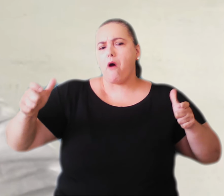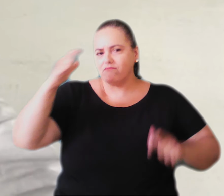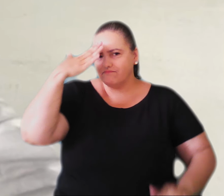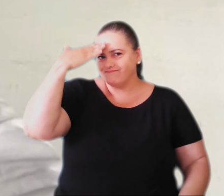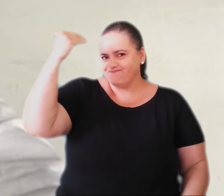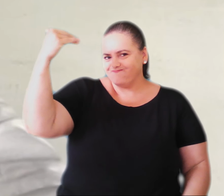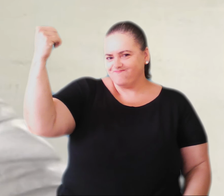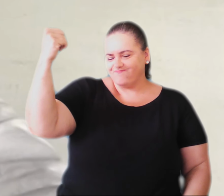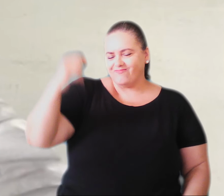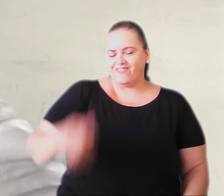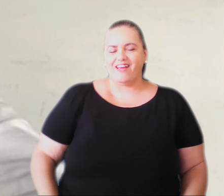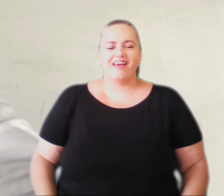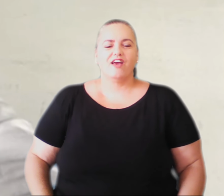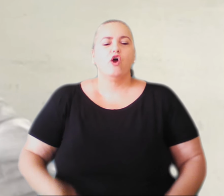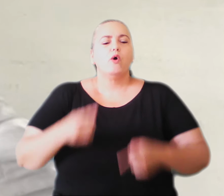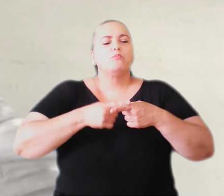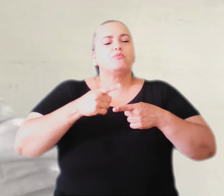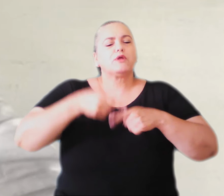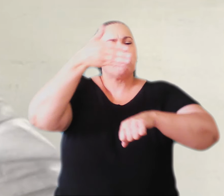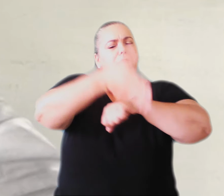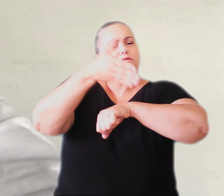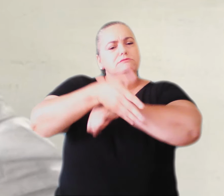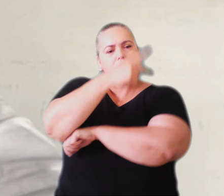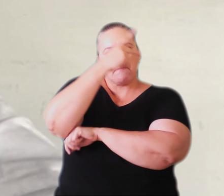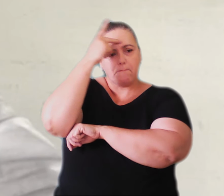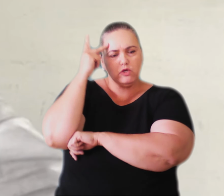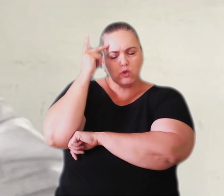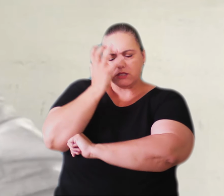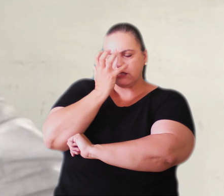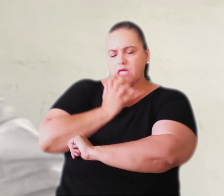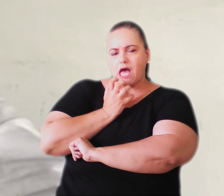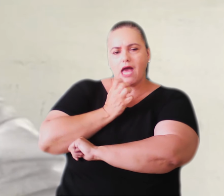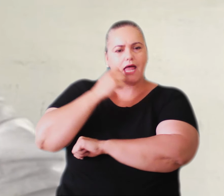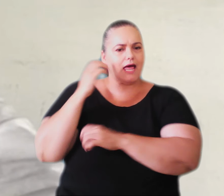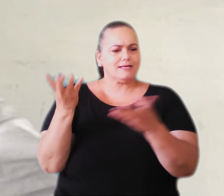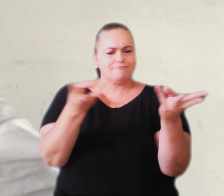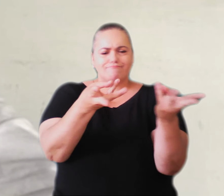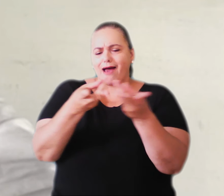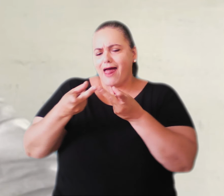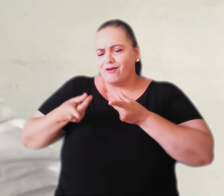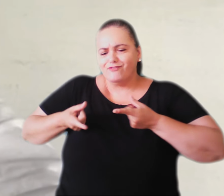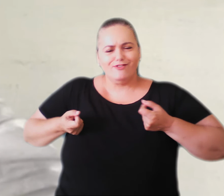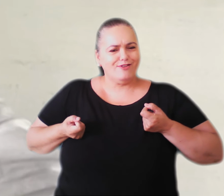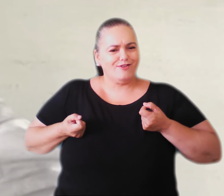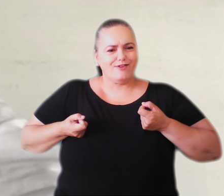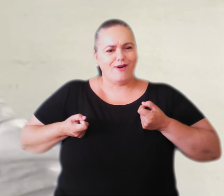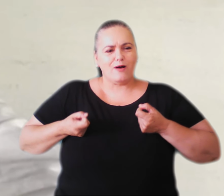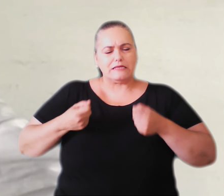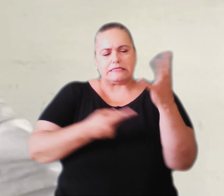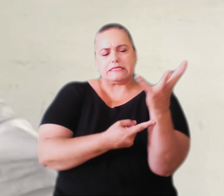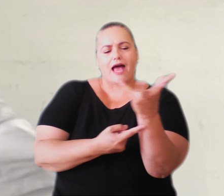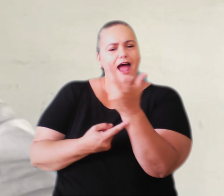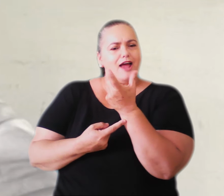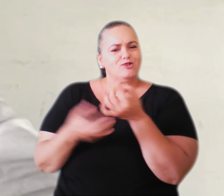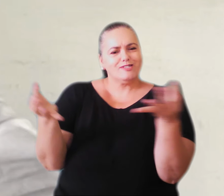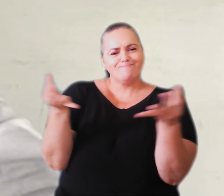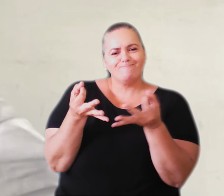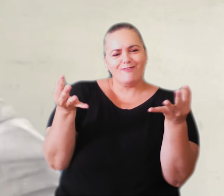por pessoas íntegras e maravilhosas, honestas e grandes artistas. Então, uma